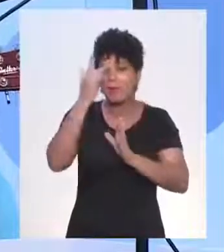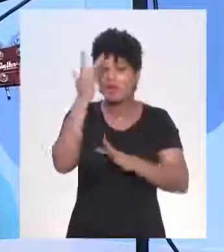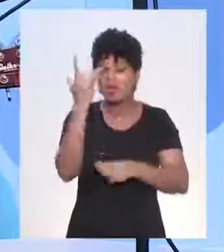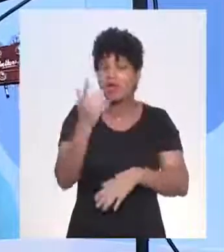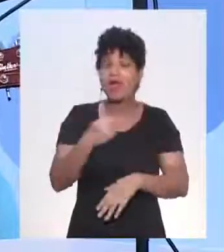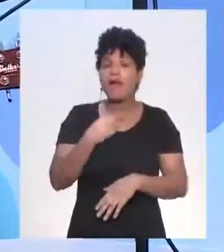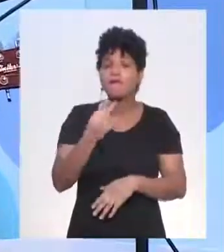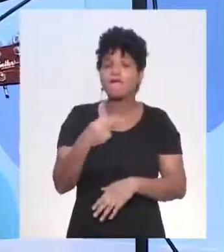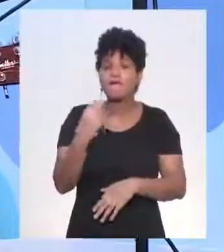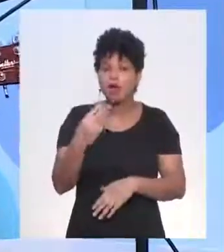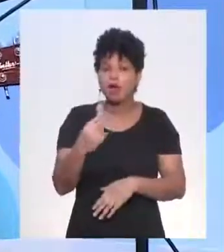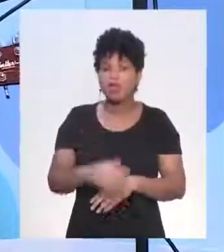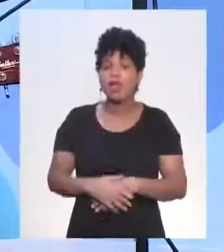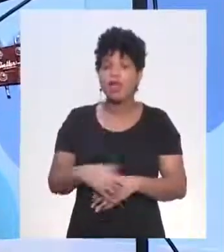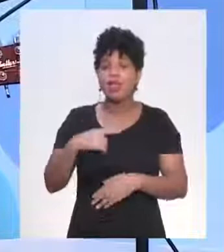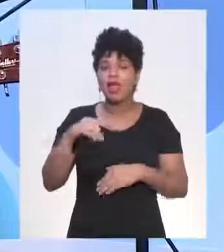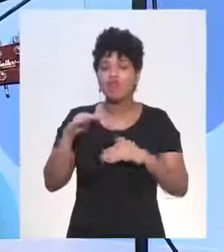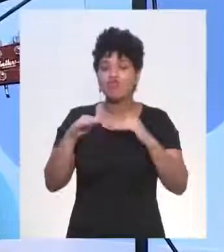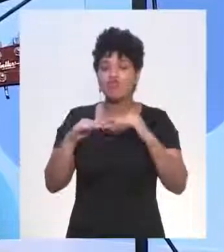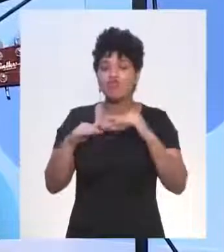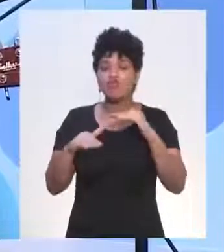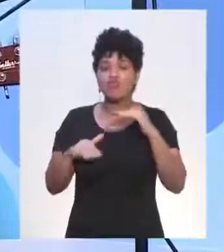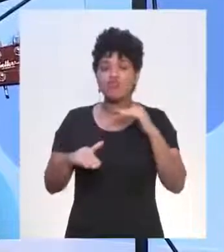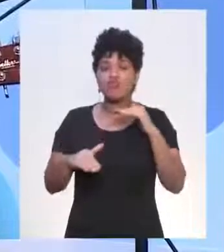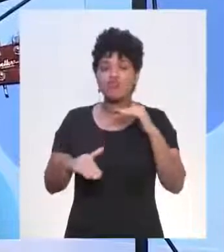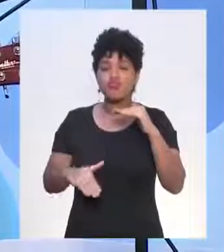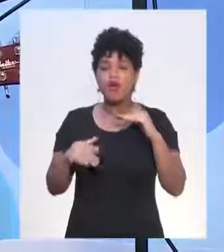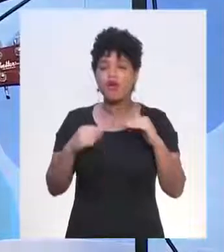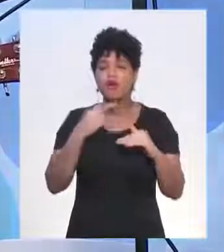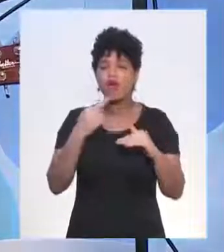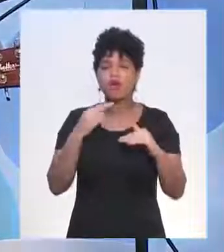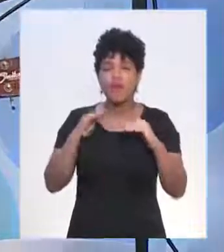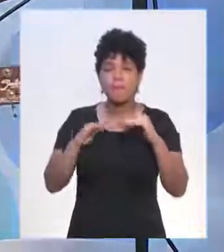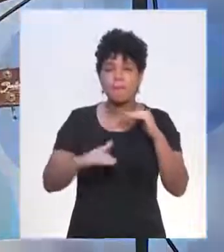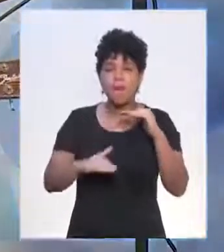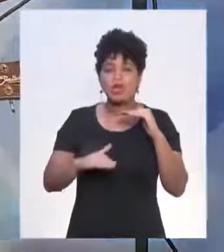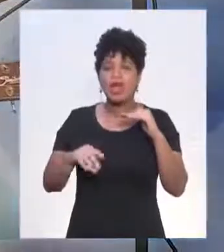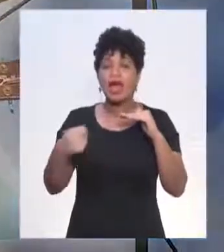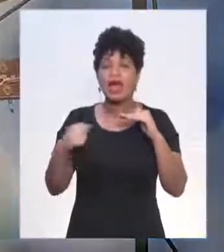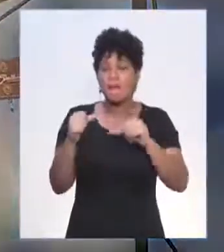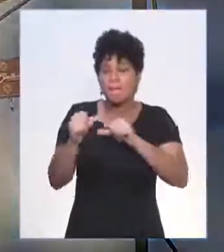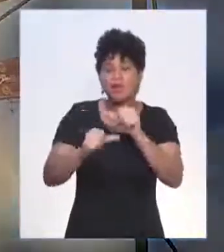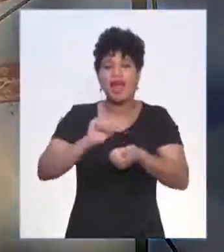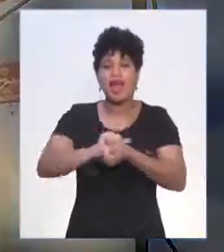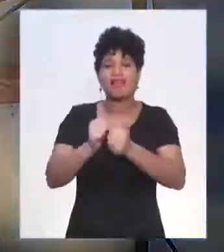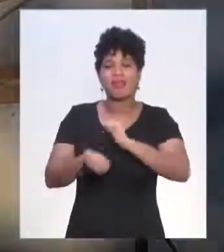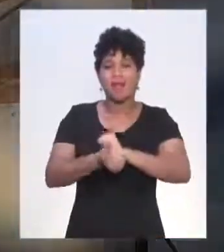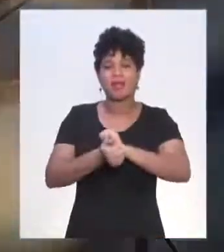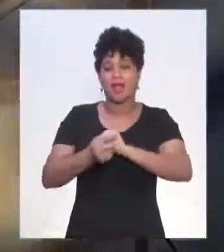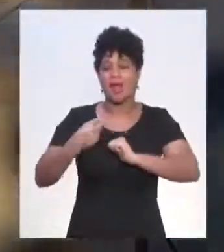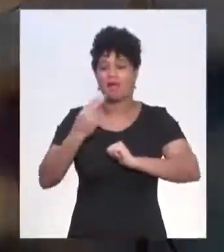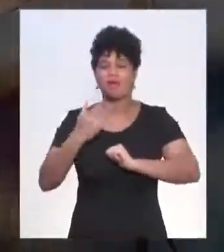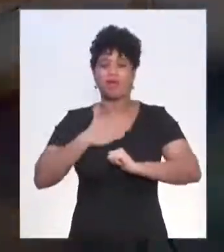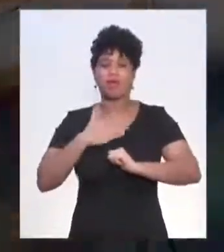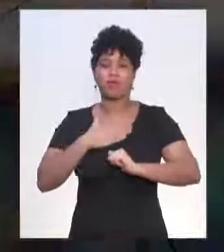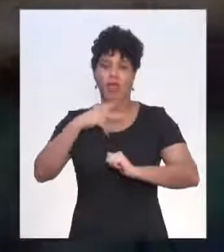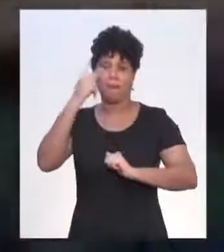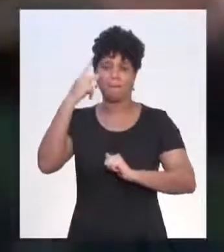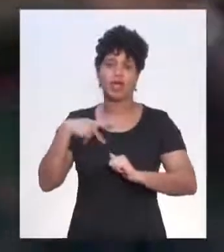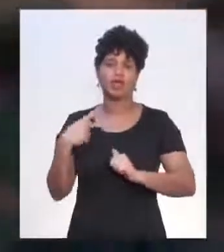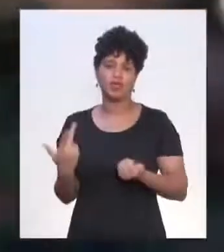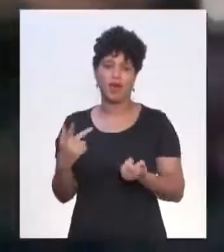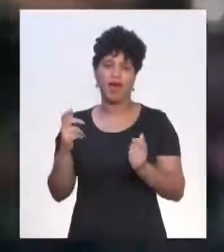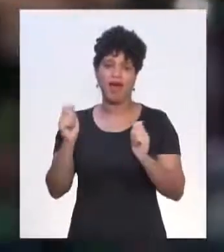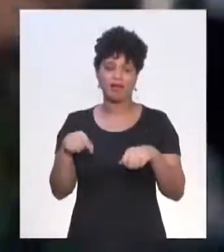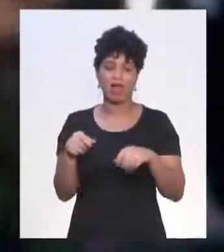uma voz aguda que seria lá lá eu tive que alterar um pouco da estrutura da